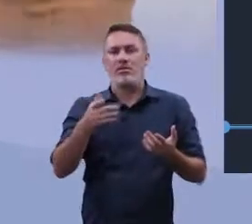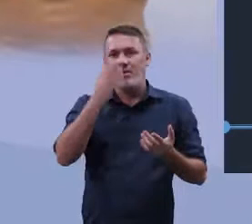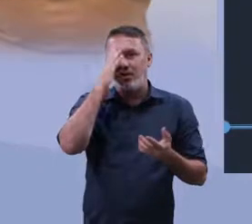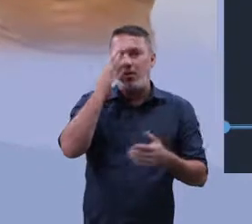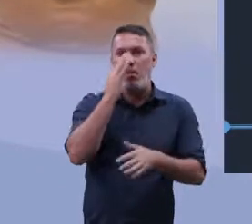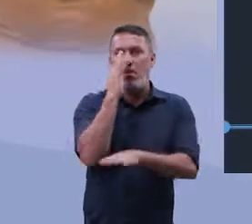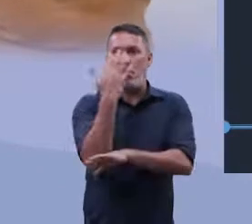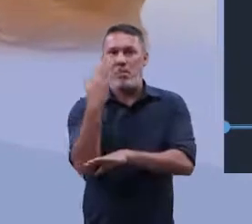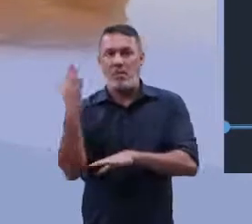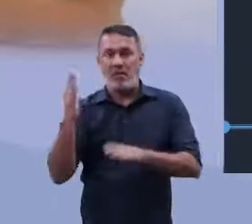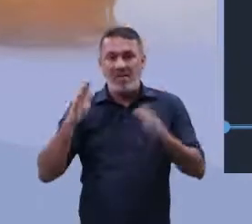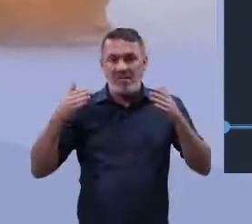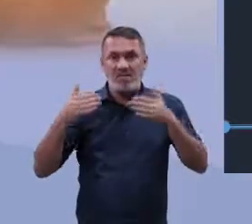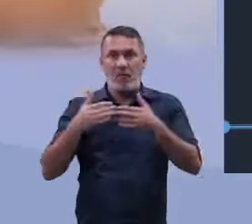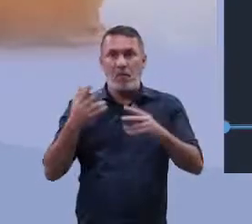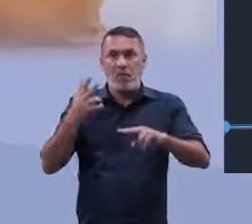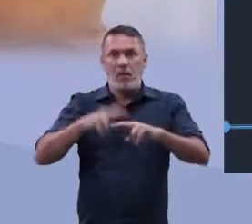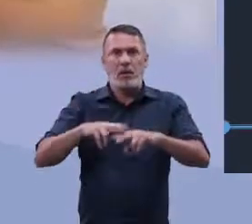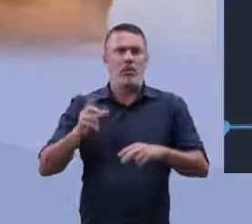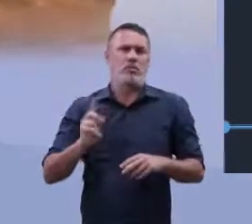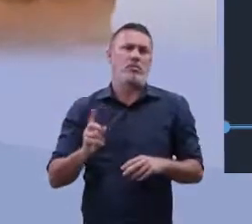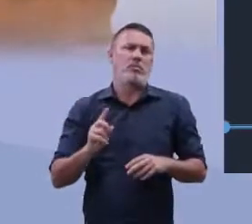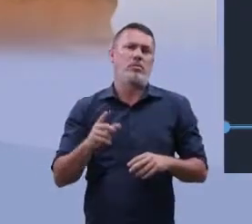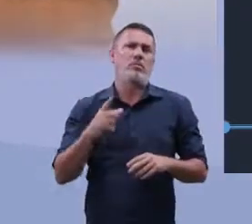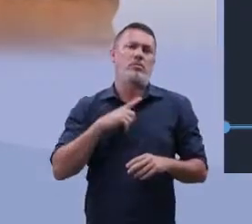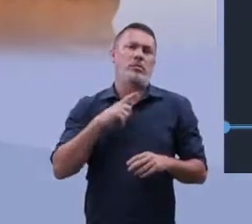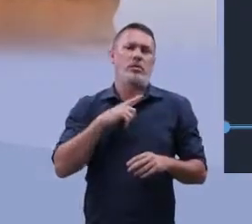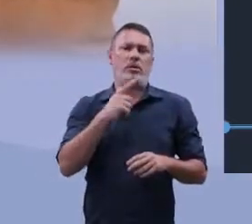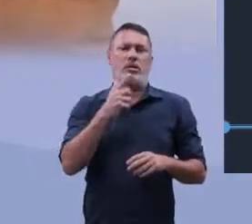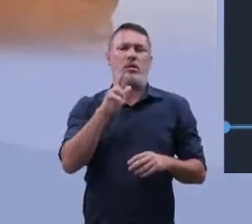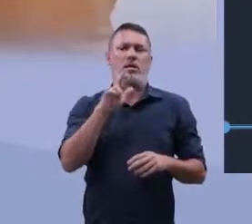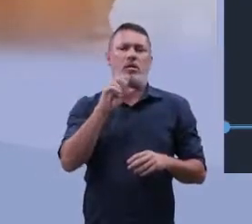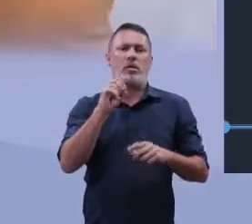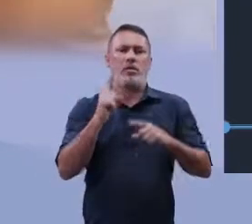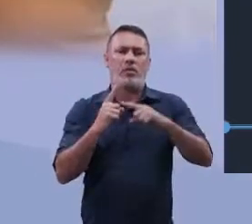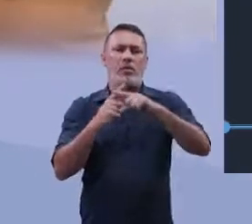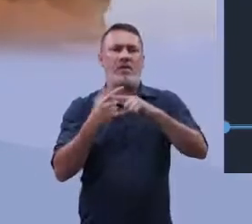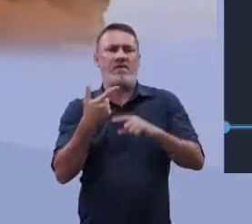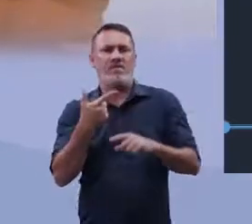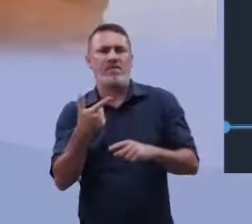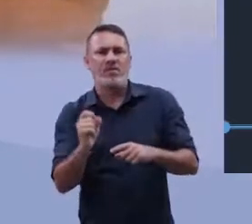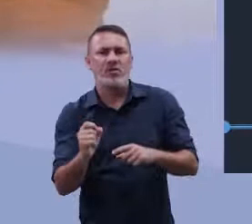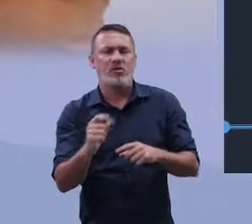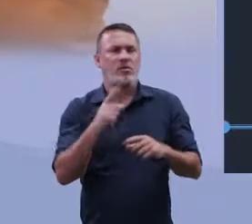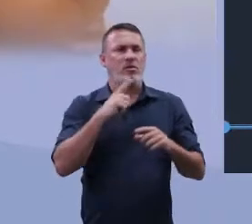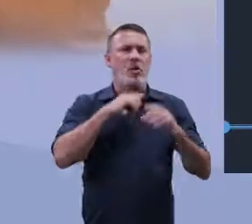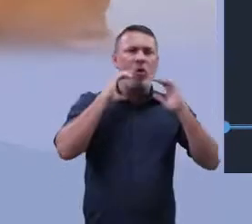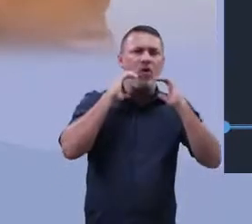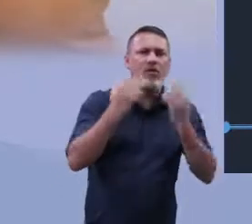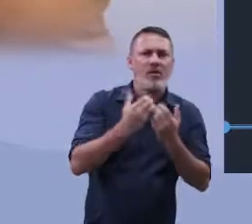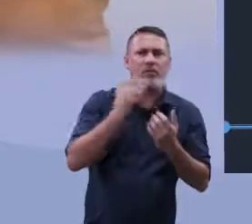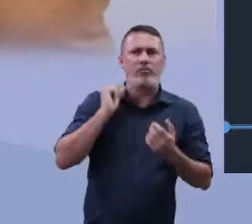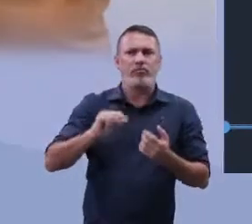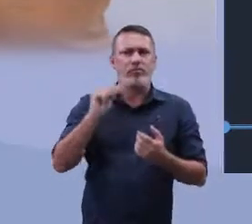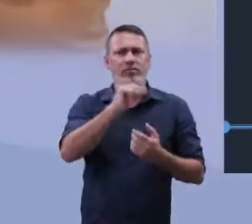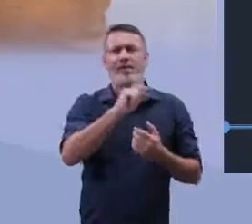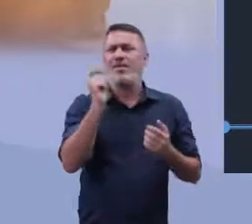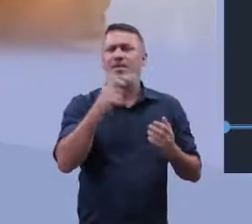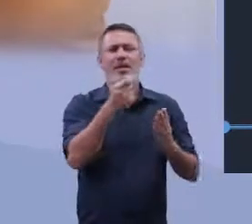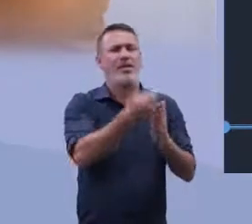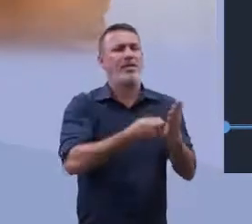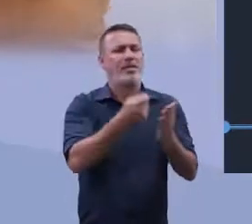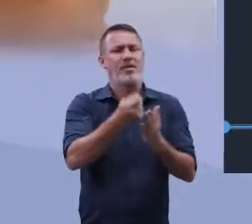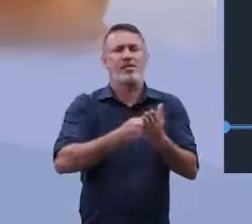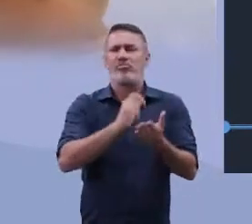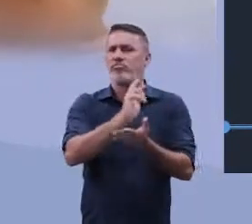em meio ambiente, a Rio Mais 20, né, as conferências apresentadas, elas podem ser utilizadas em